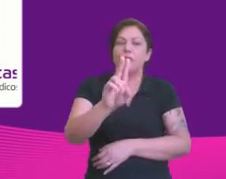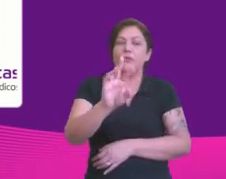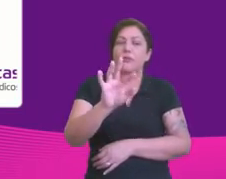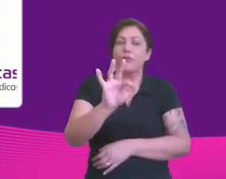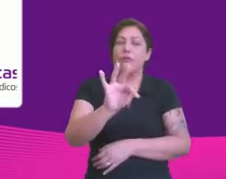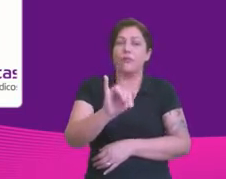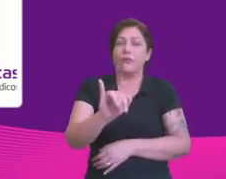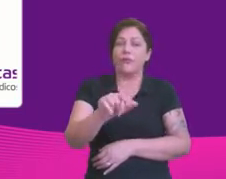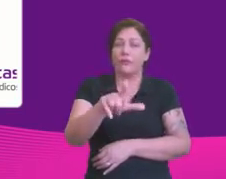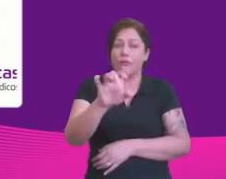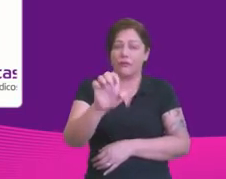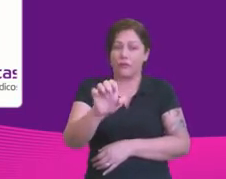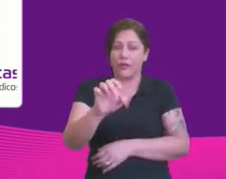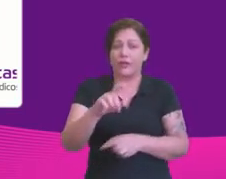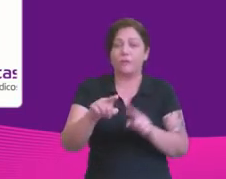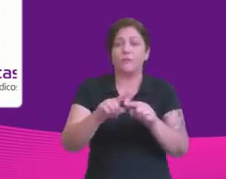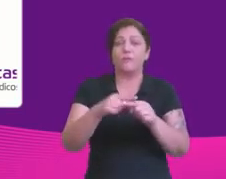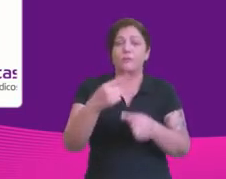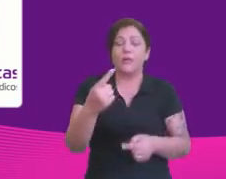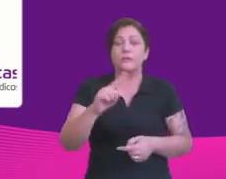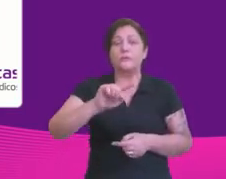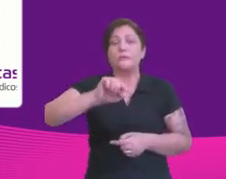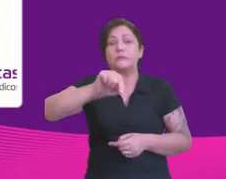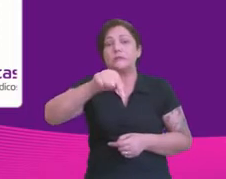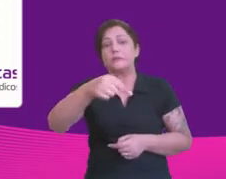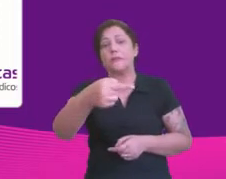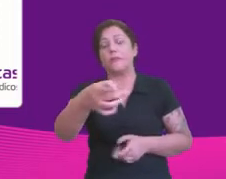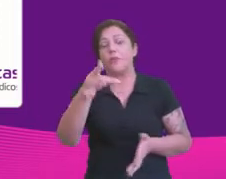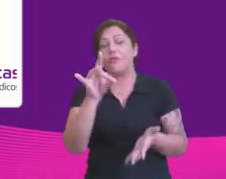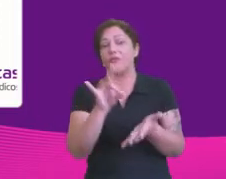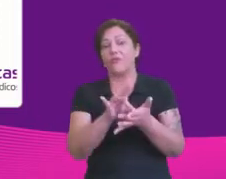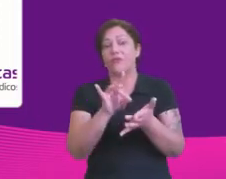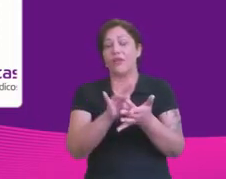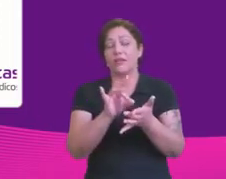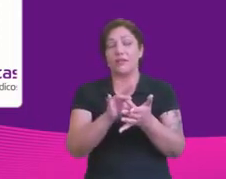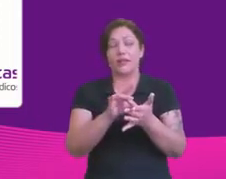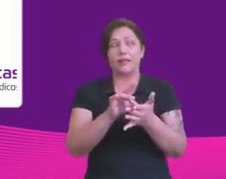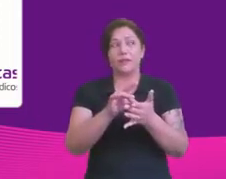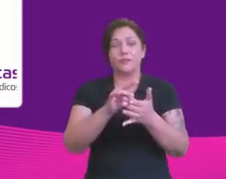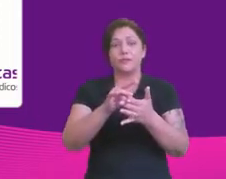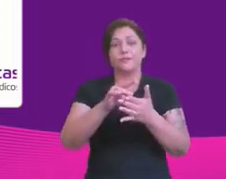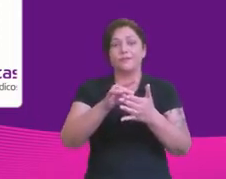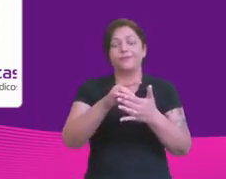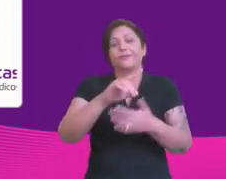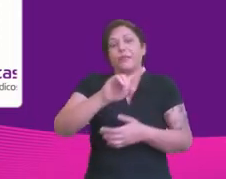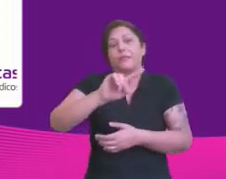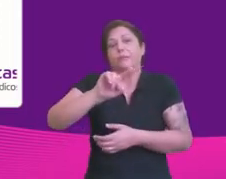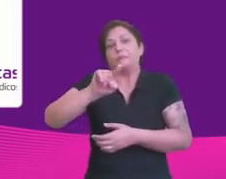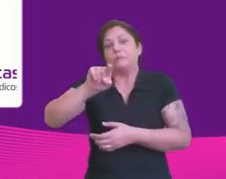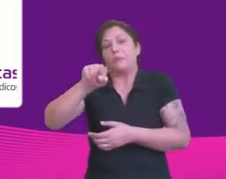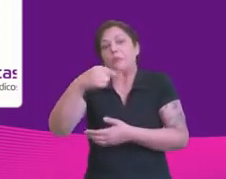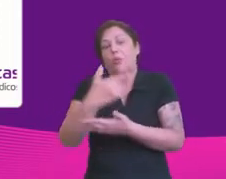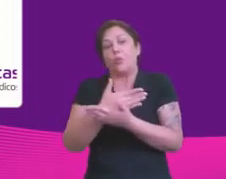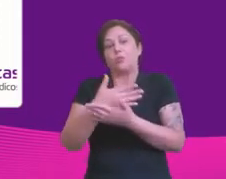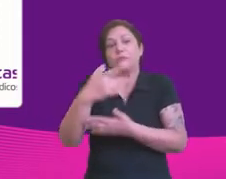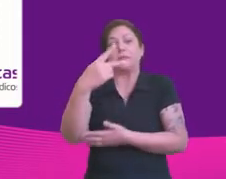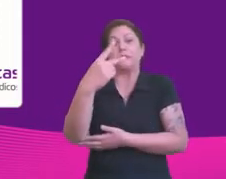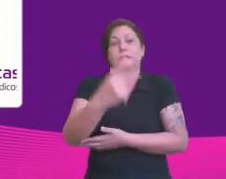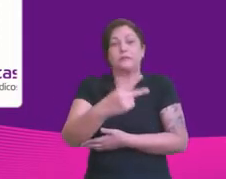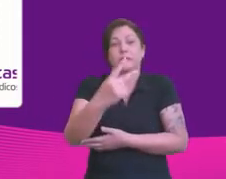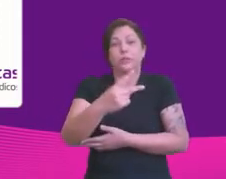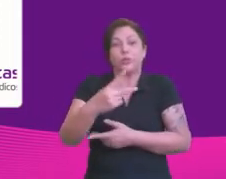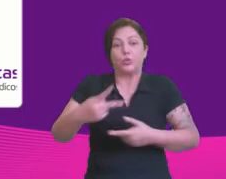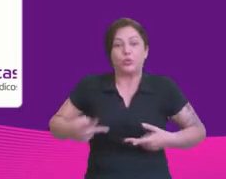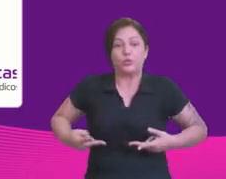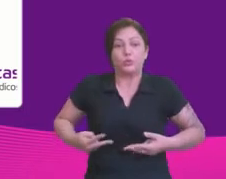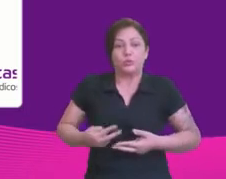verdade, pensando em levar esse paciente para um segundo momento de cirurgia, tá? Isso